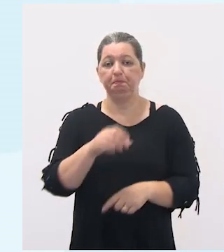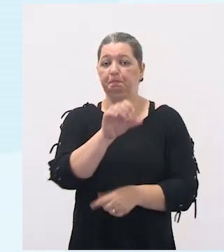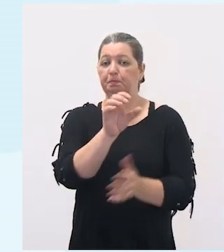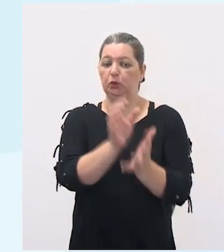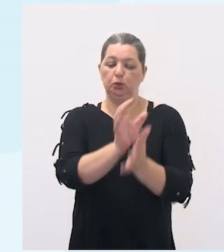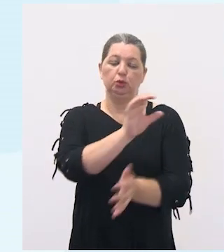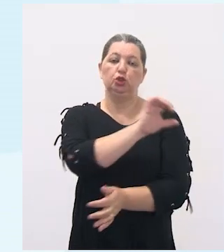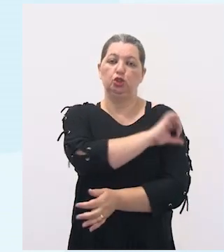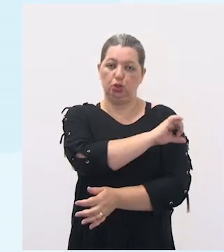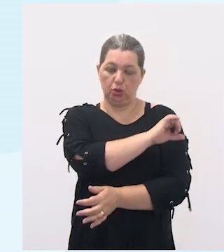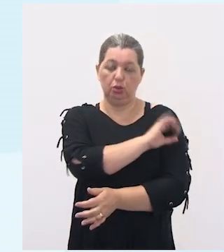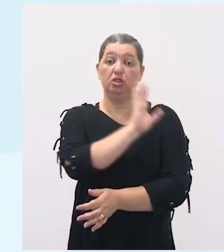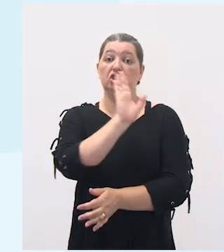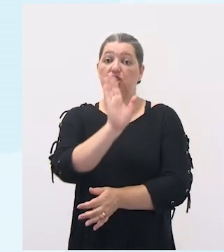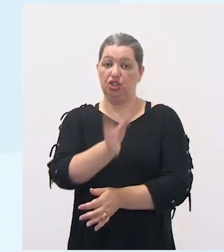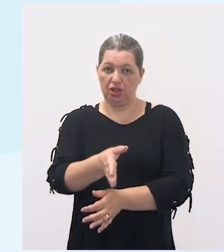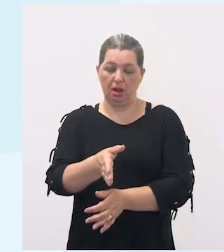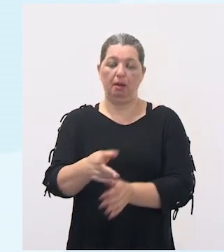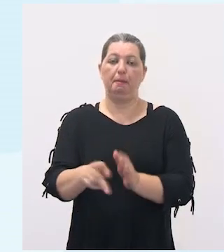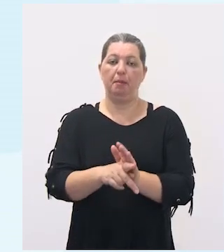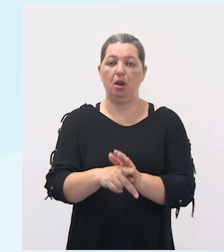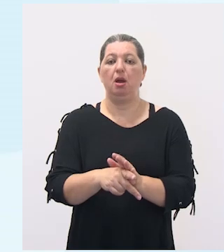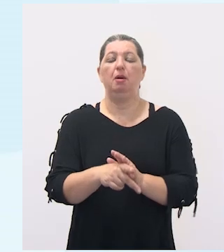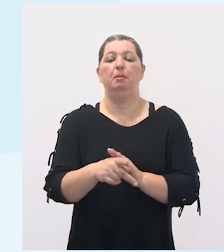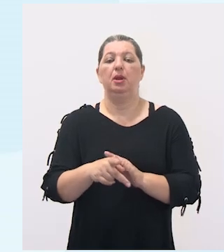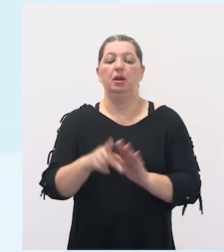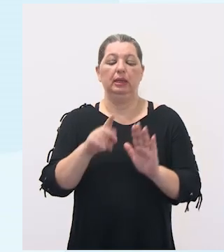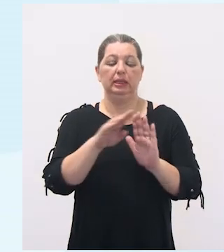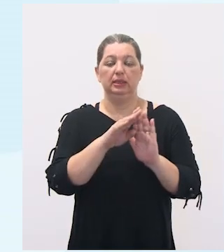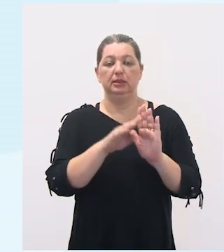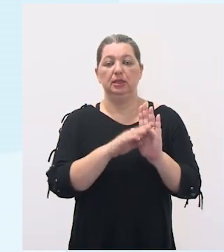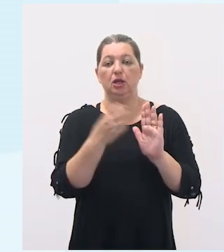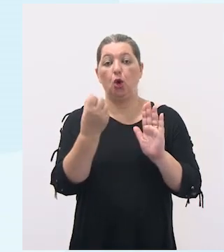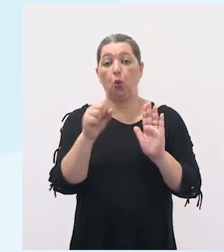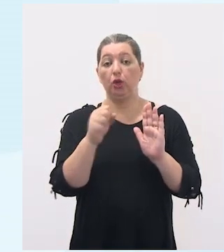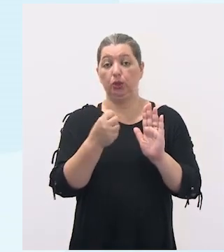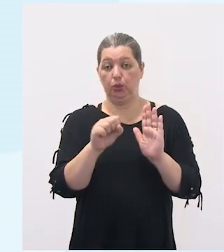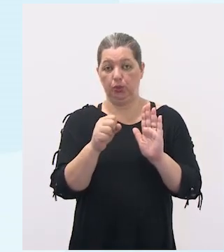habilidade já se encontra no nível 8. Mas